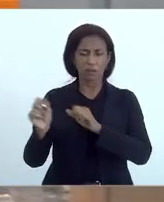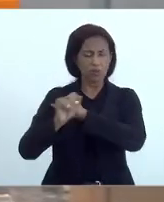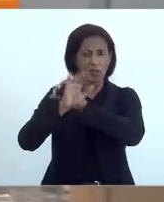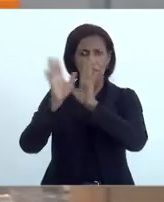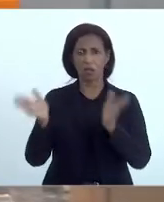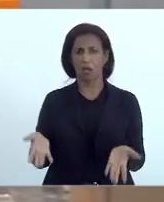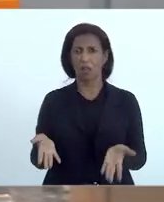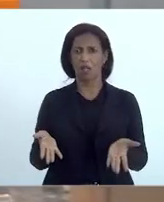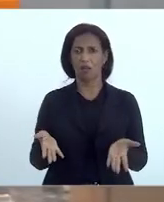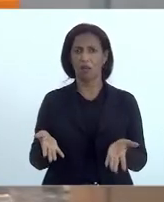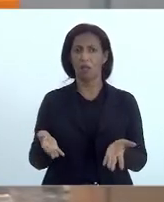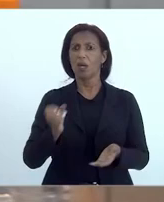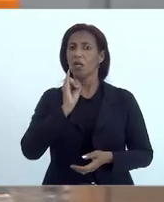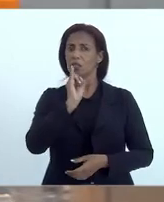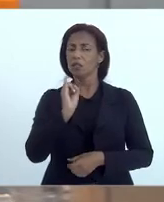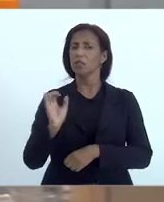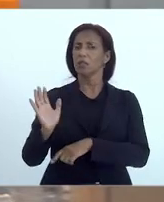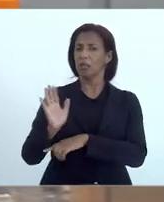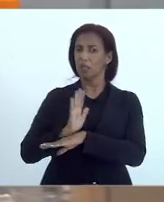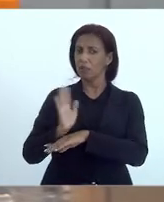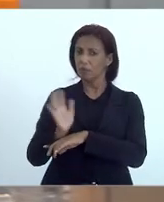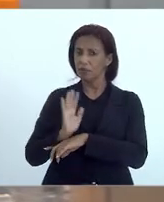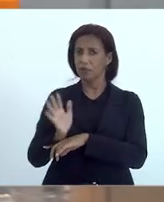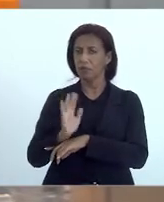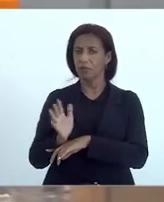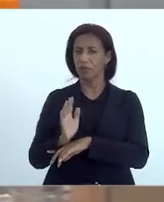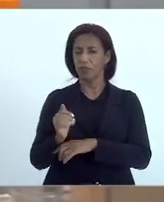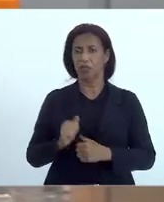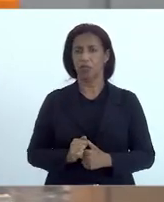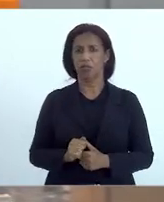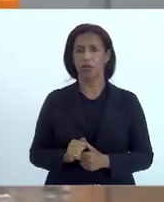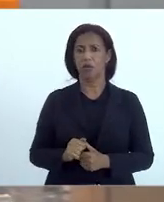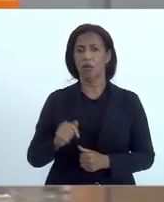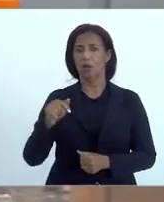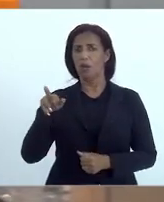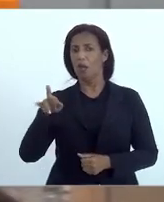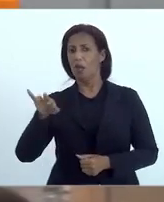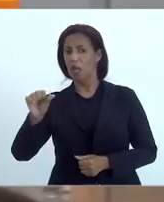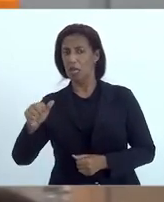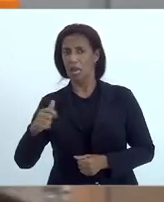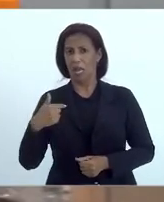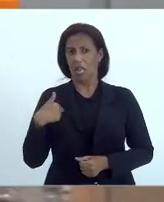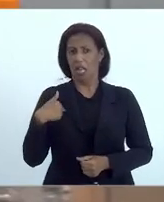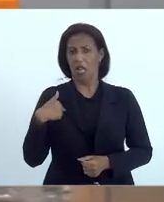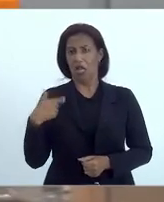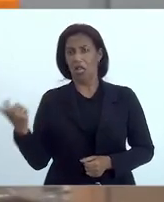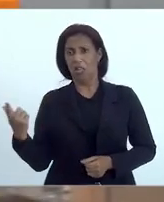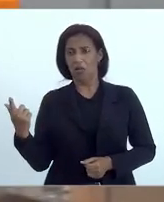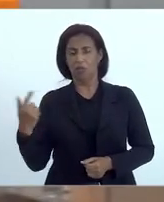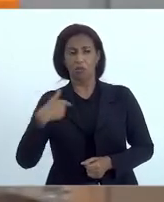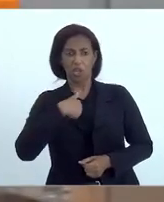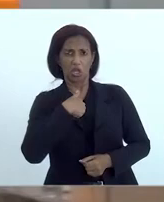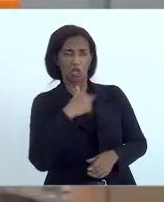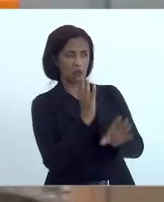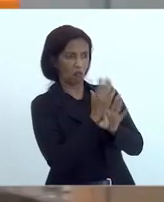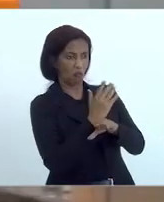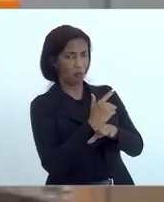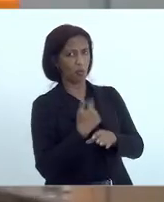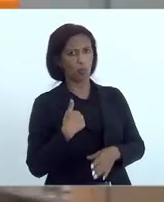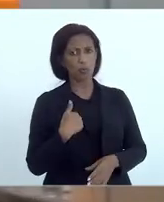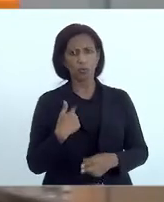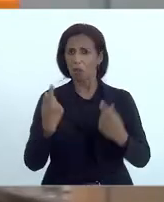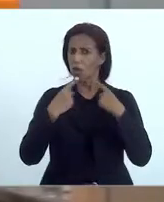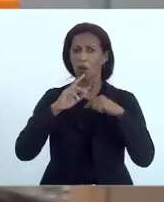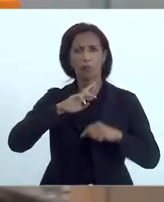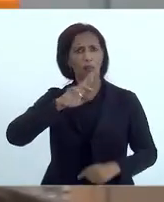deixar muito claro se sair vídeozinho dizendo que o Deputado Renato Braz Renato Zap é o bravo eu sou o bundão Eu vou rebater que eu tô afirmando